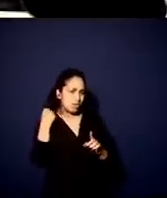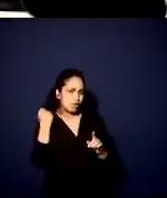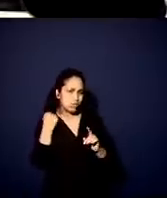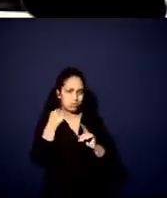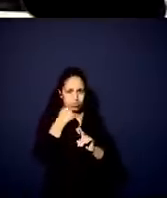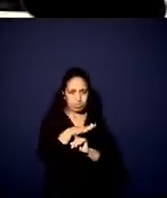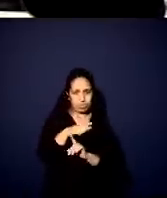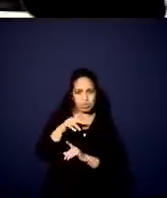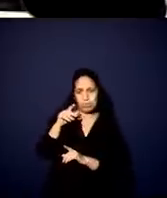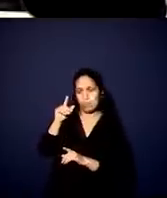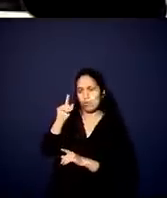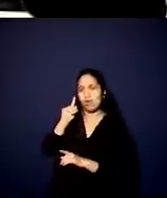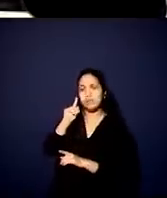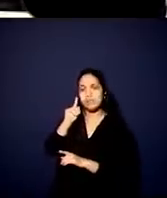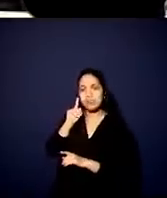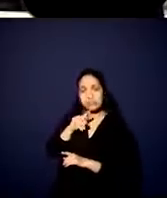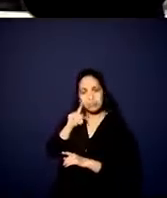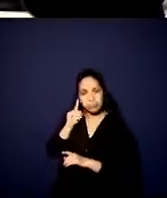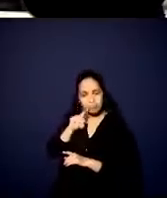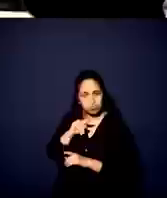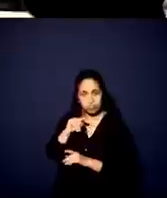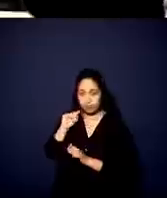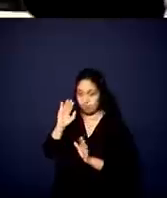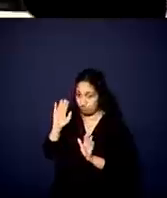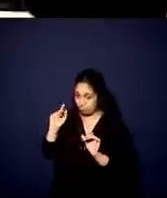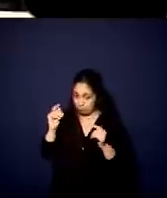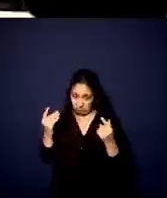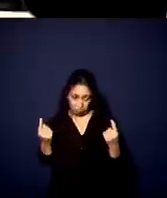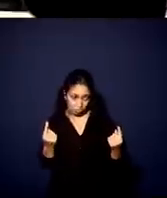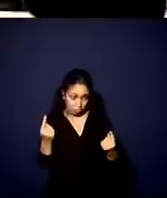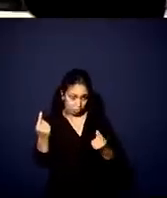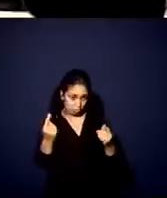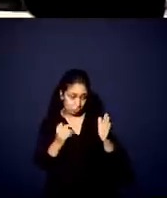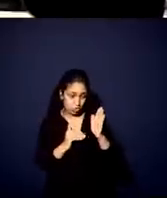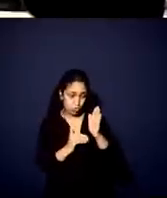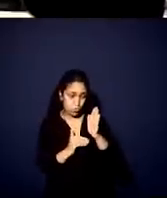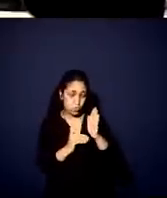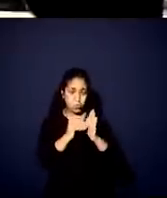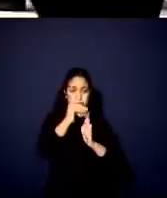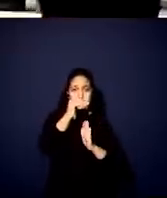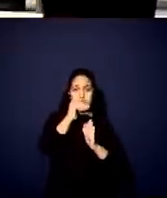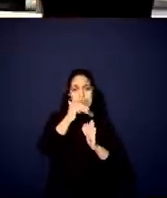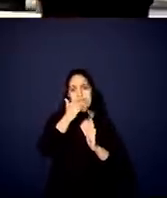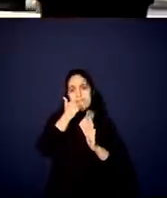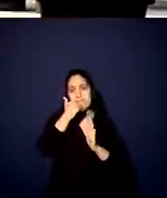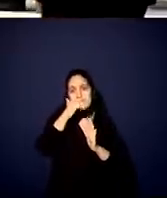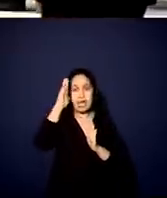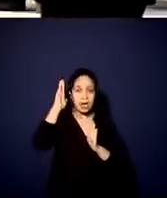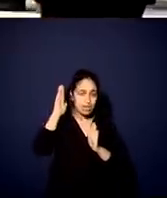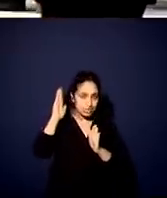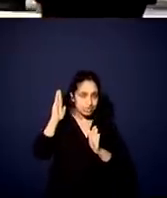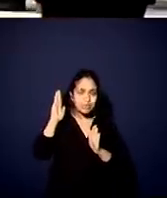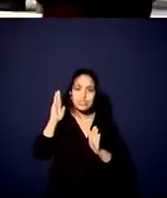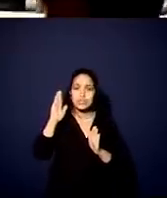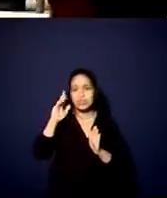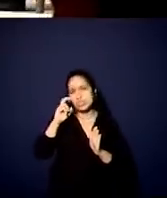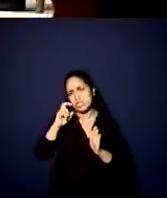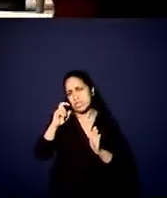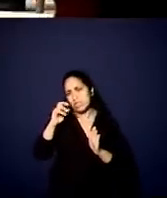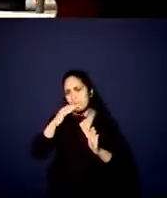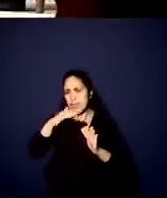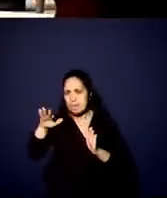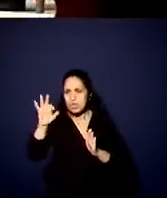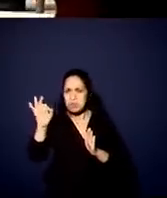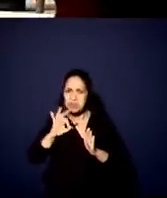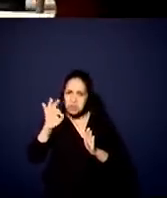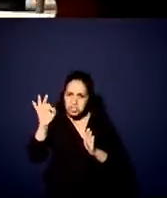alternativas Alternativa de subir mais do que o que se precifica e eventualmente para além de cinco e meio por